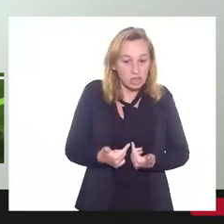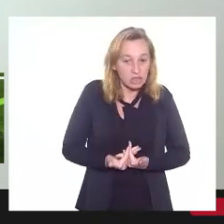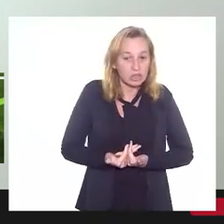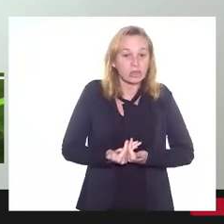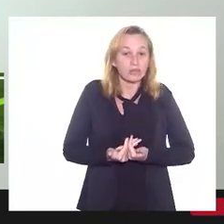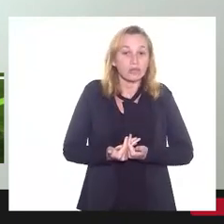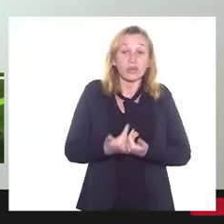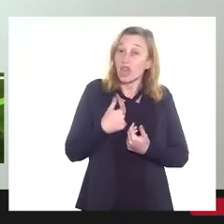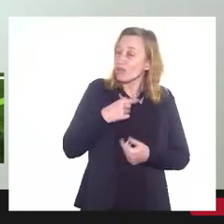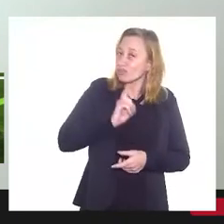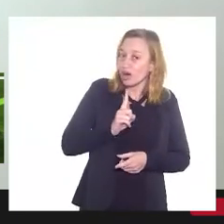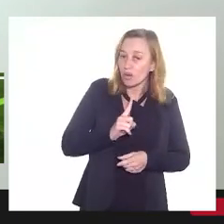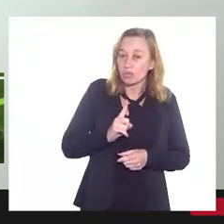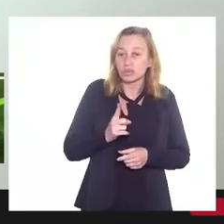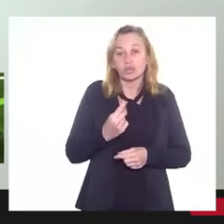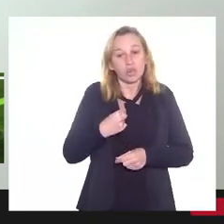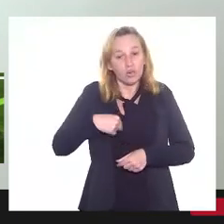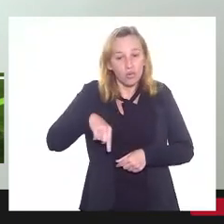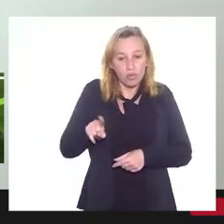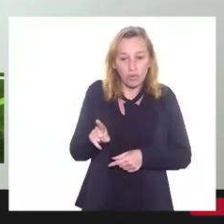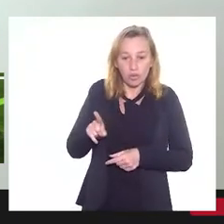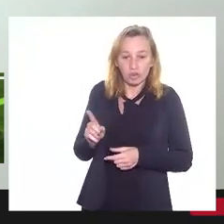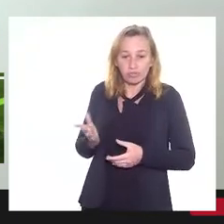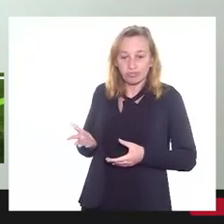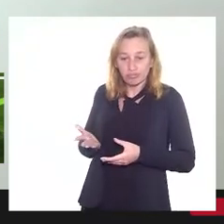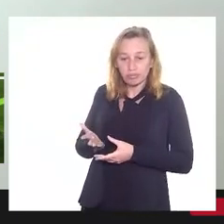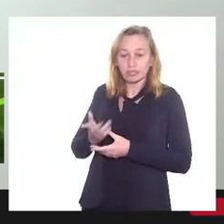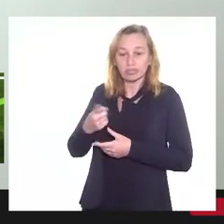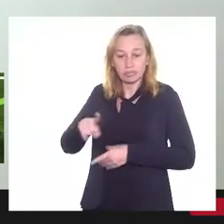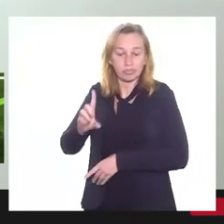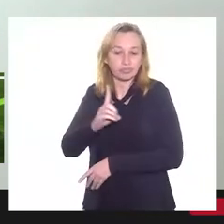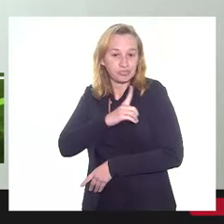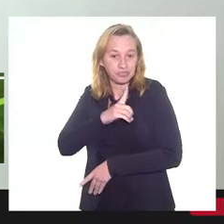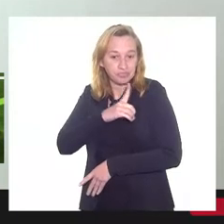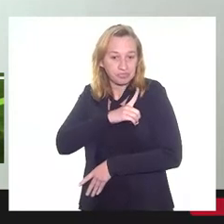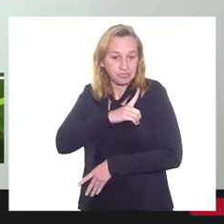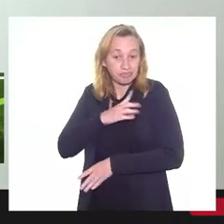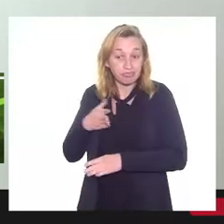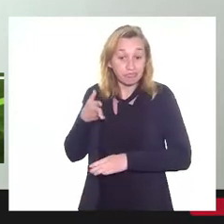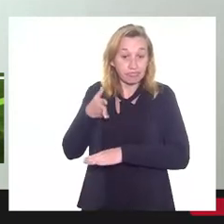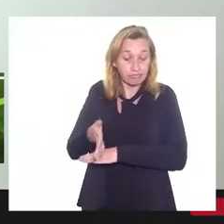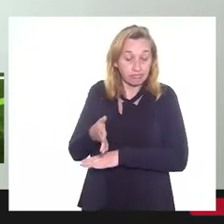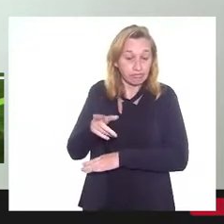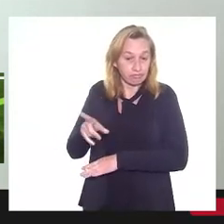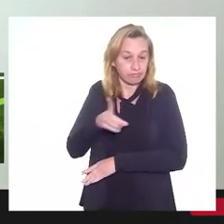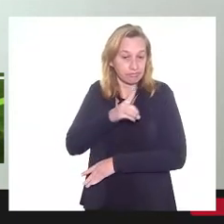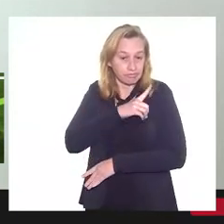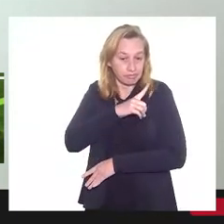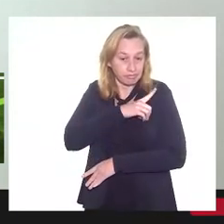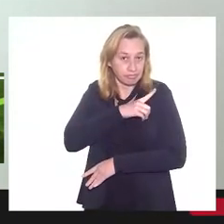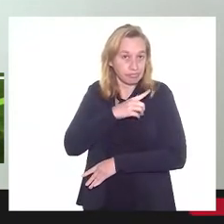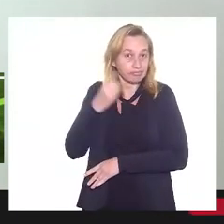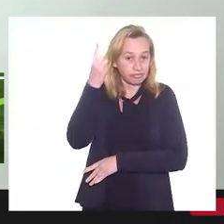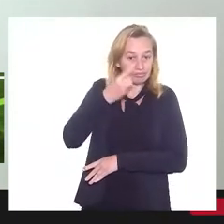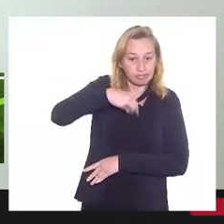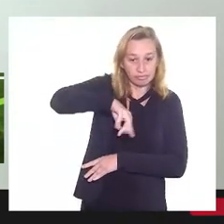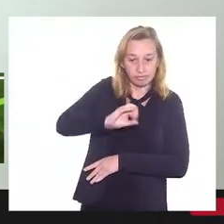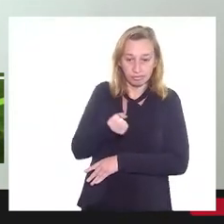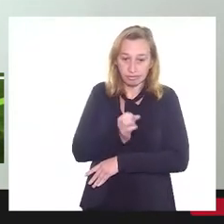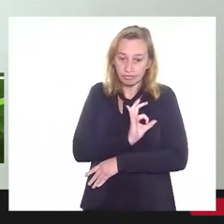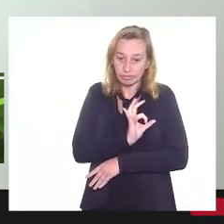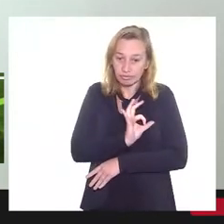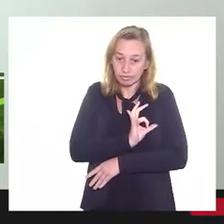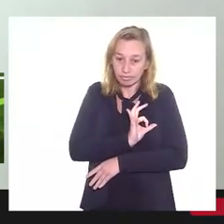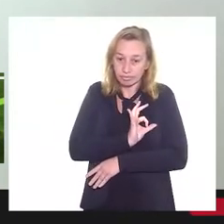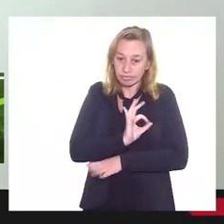reiteradamente eu fui e prestam a queijo né quando eu fui prestar queixa deputada Martha Rocha é